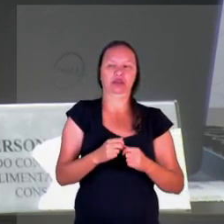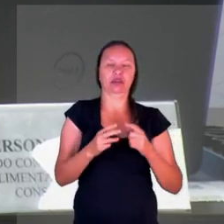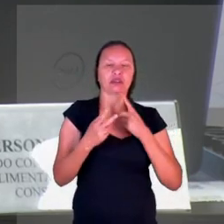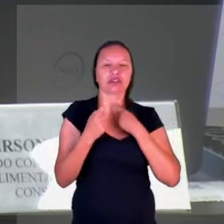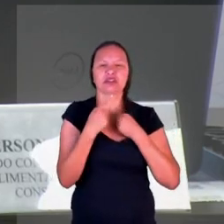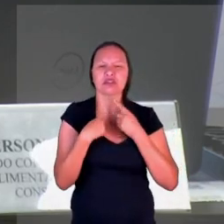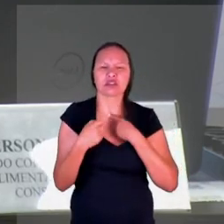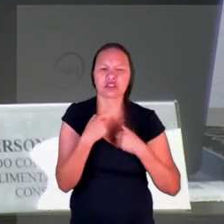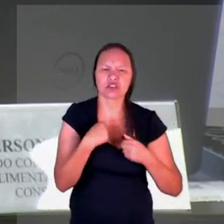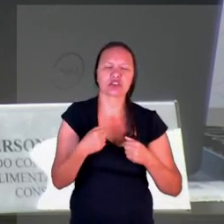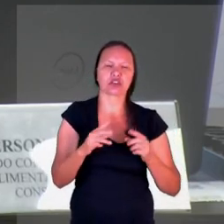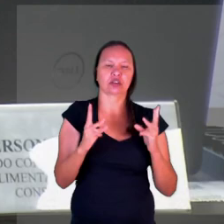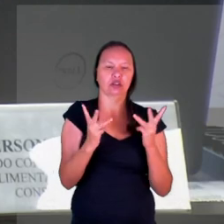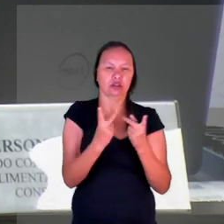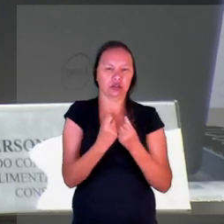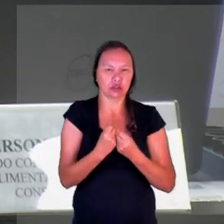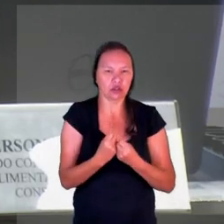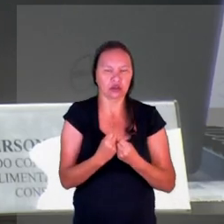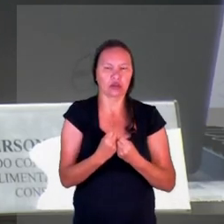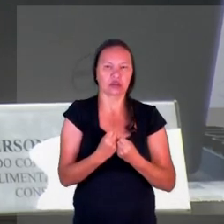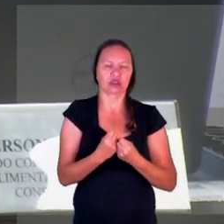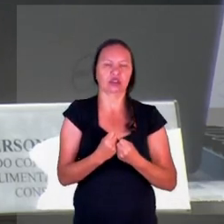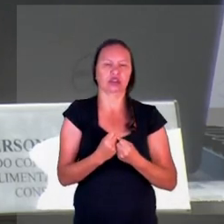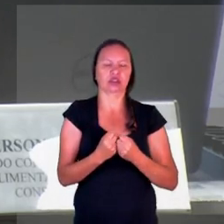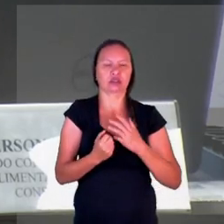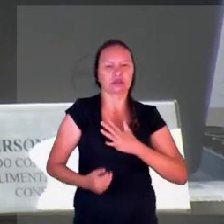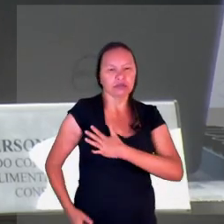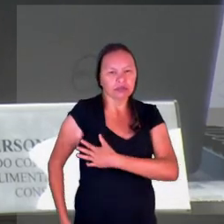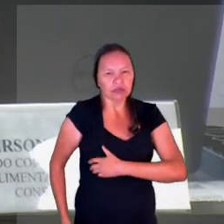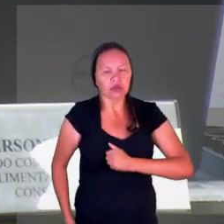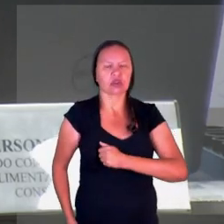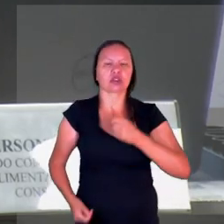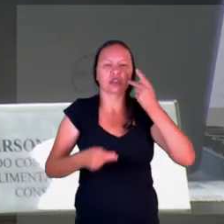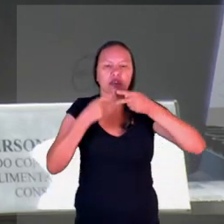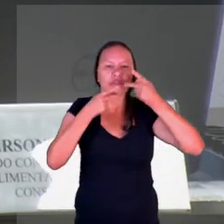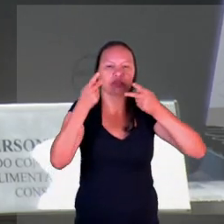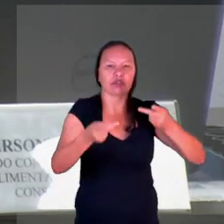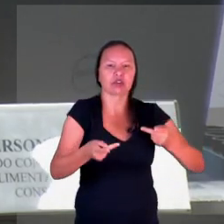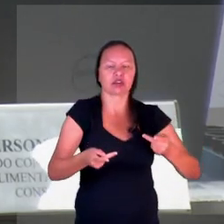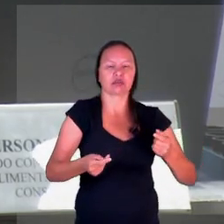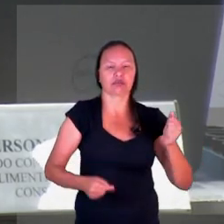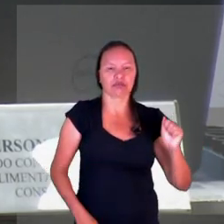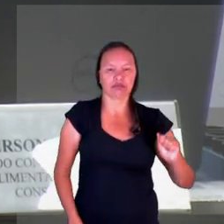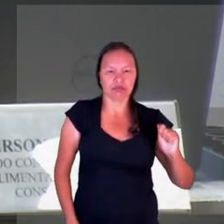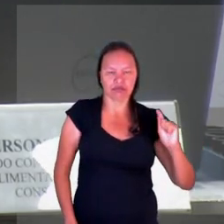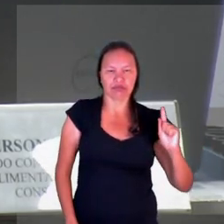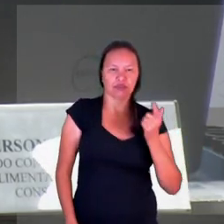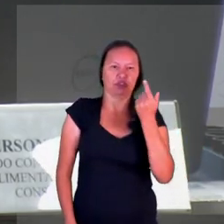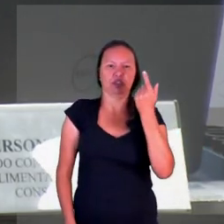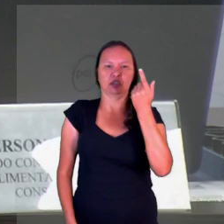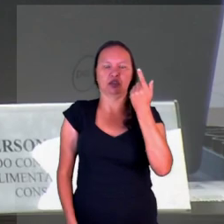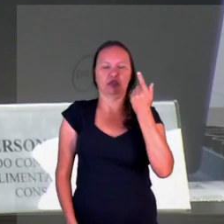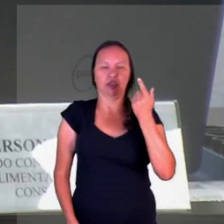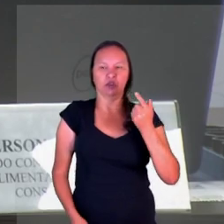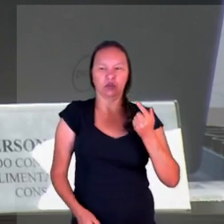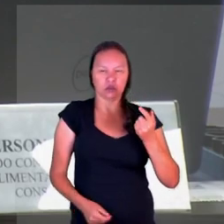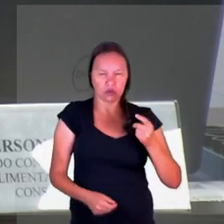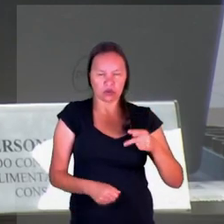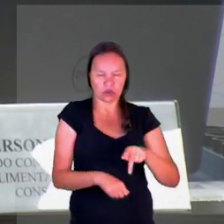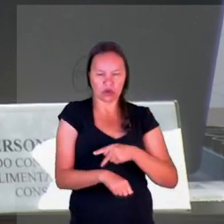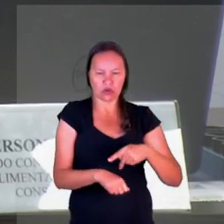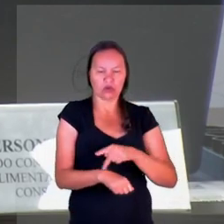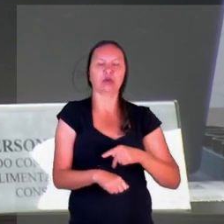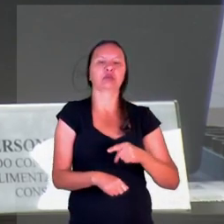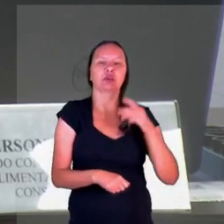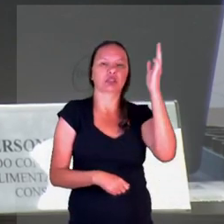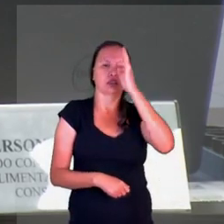sentido nós Eh gostaríamos de dizer que é desafiador pro Brasil um país de demissões